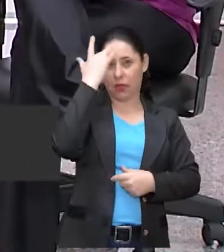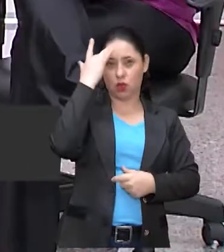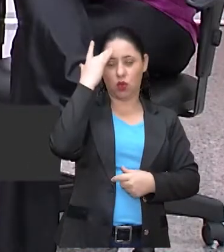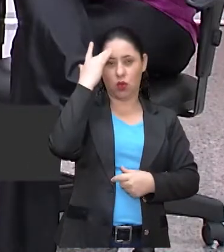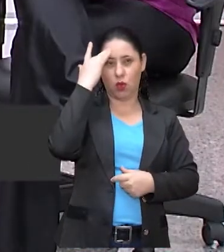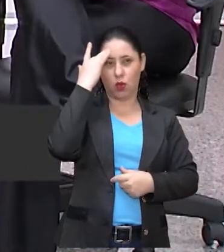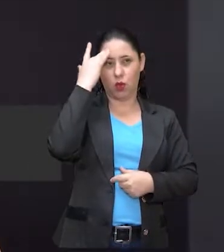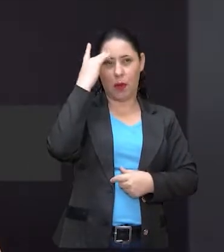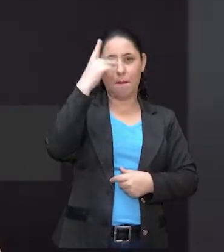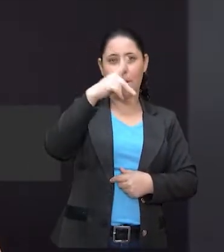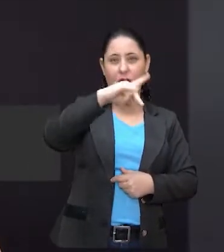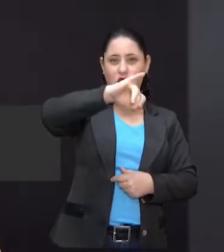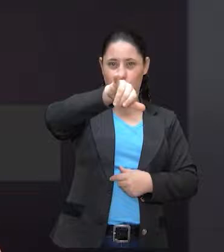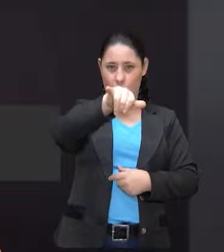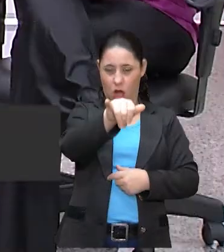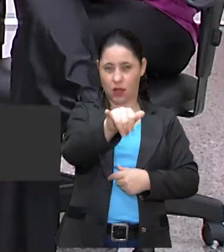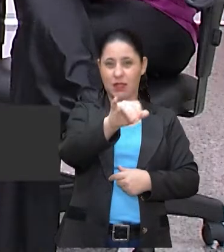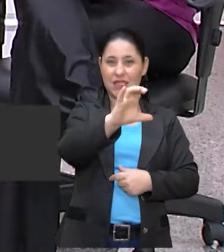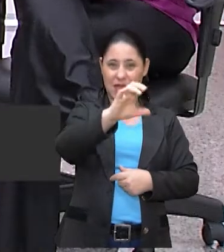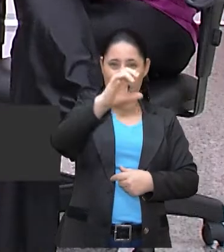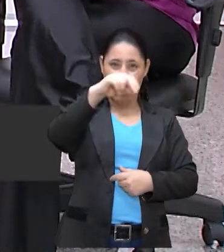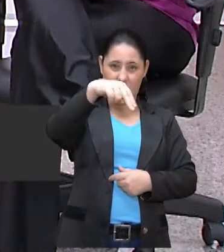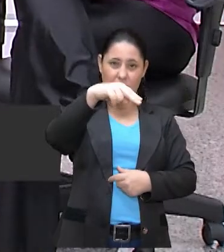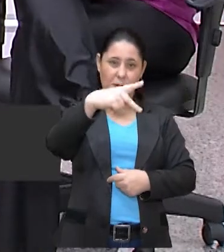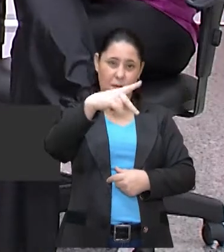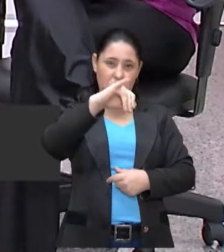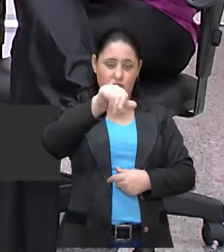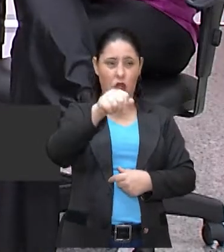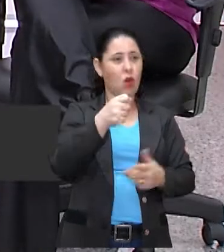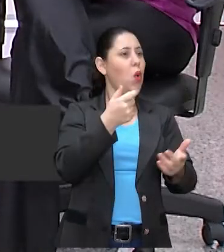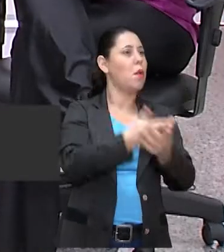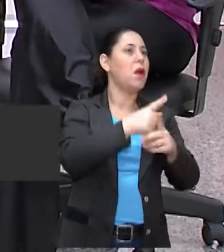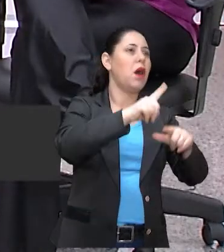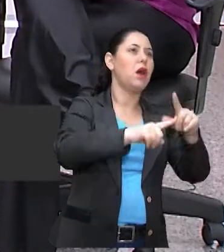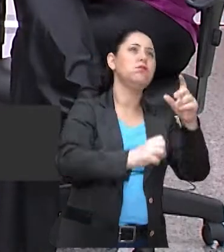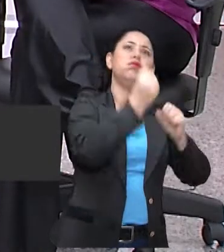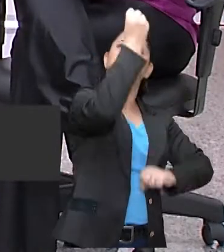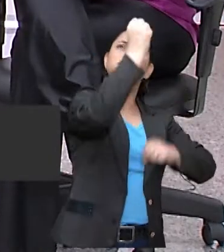minha indústria, comprar mais equipamentos,